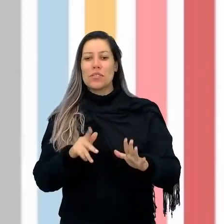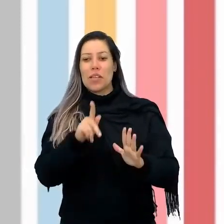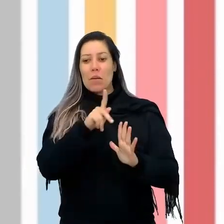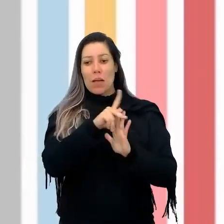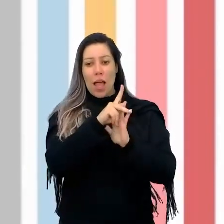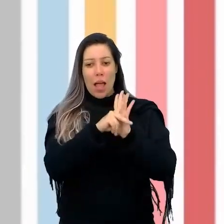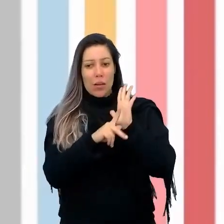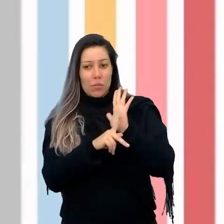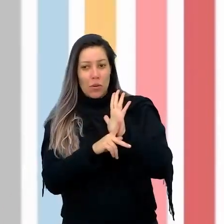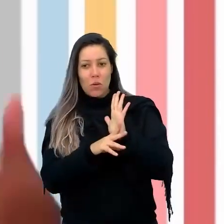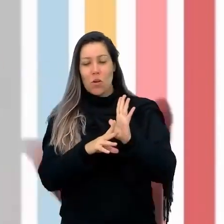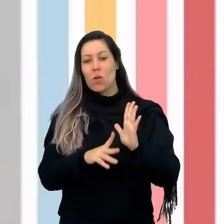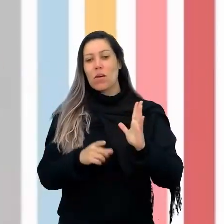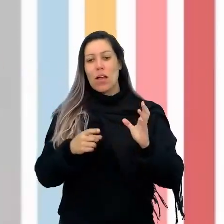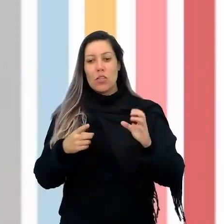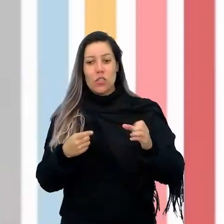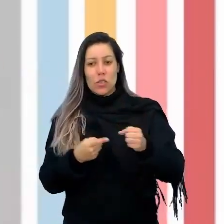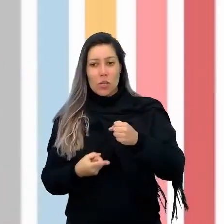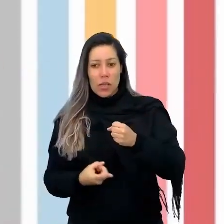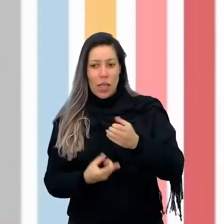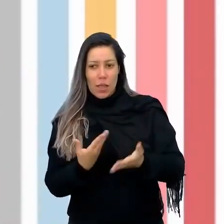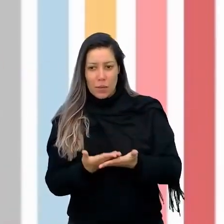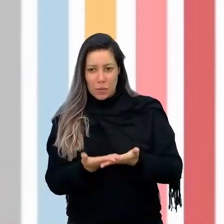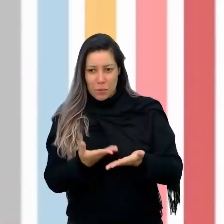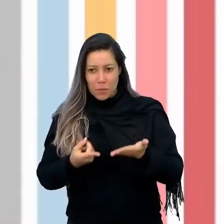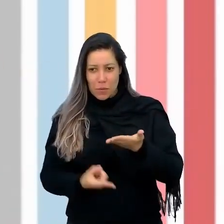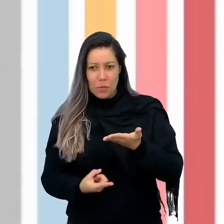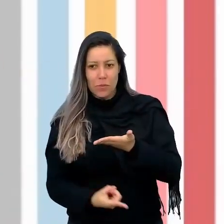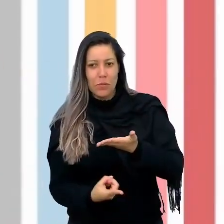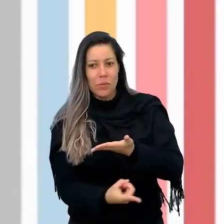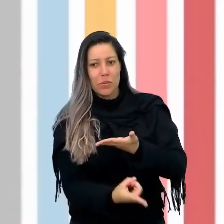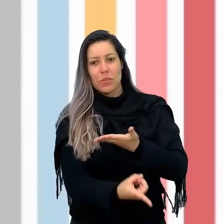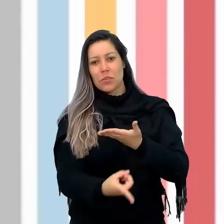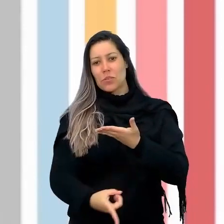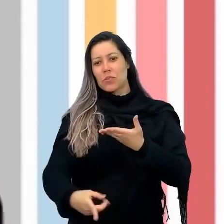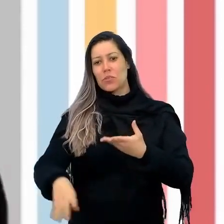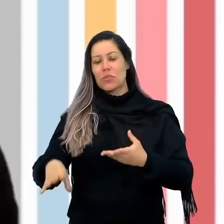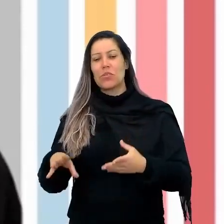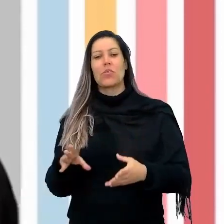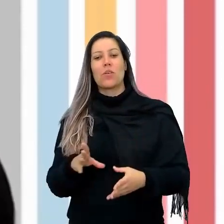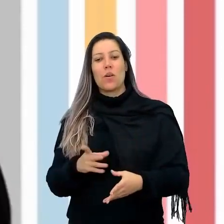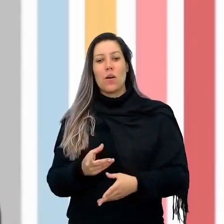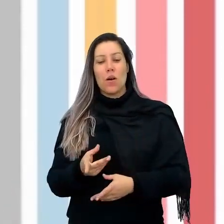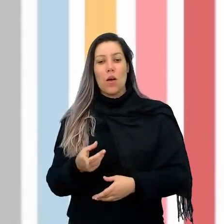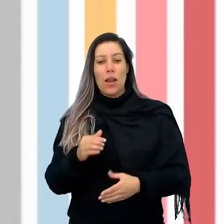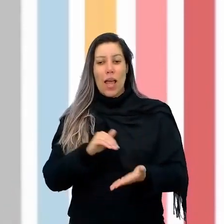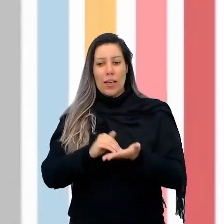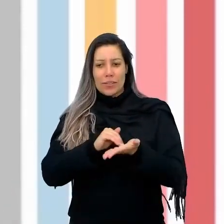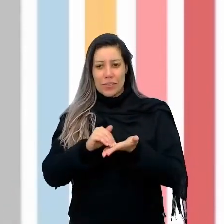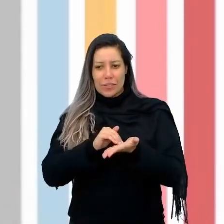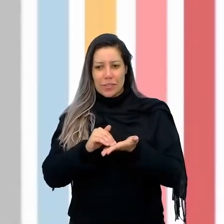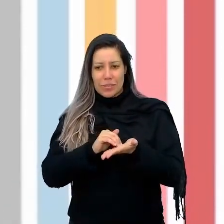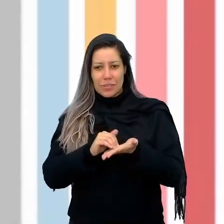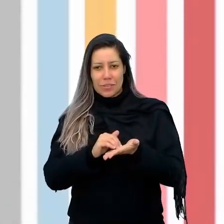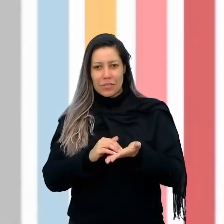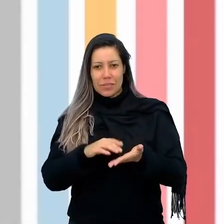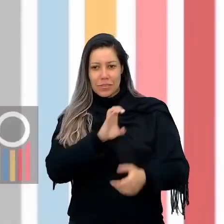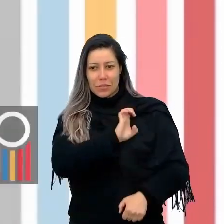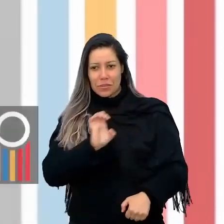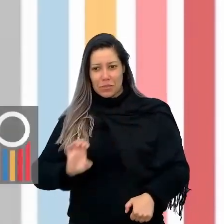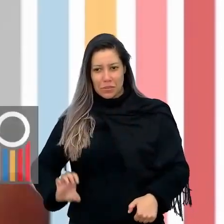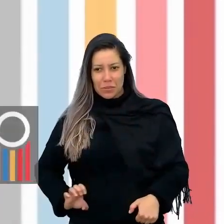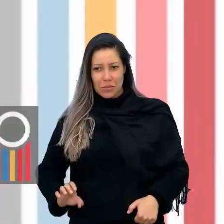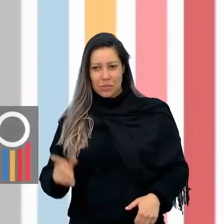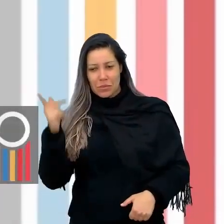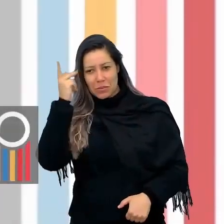Aprofundamento proposto, oferecido pela Secretaria de Educação do Estado de São Paulo. Bom, eu me chamo Marco, professor